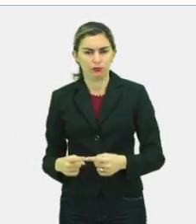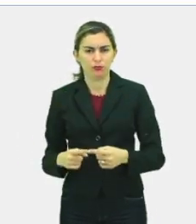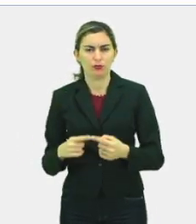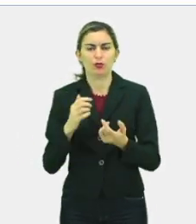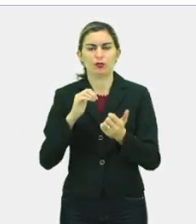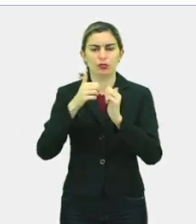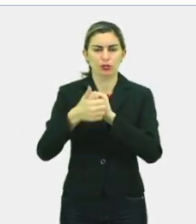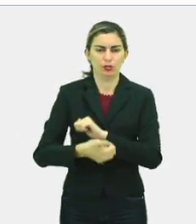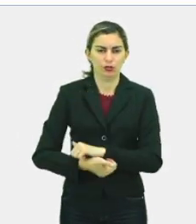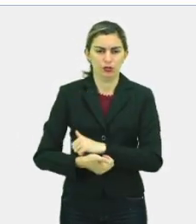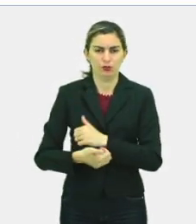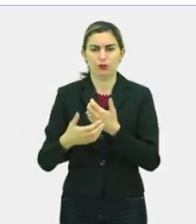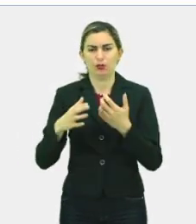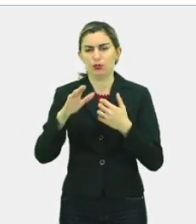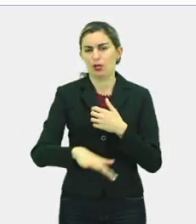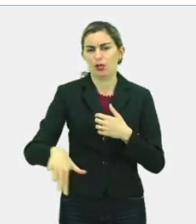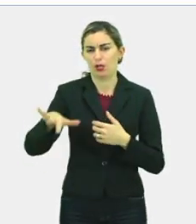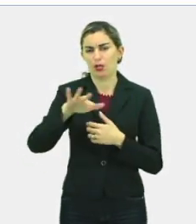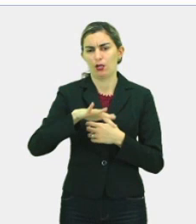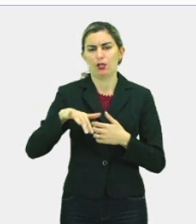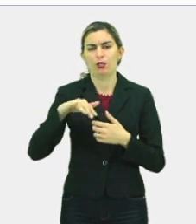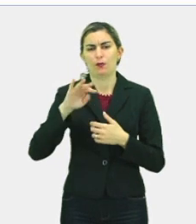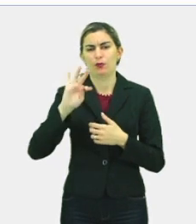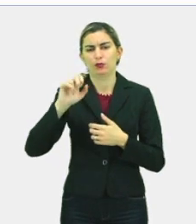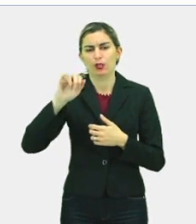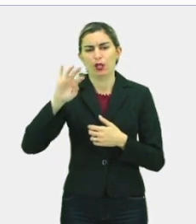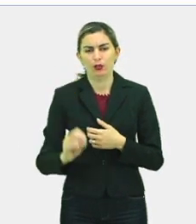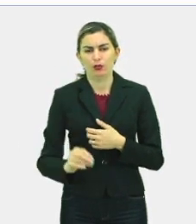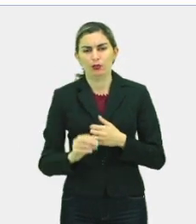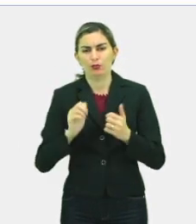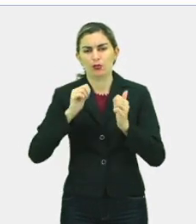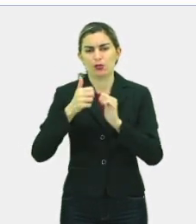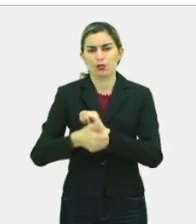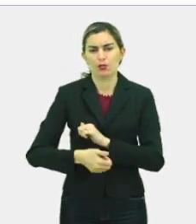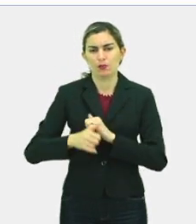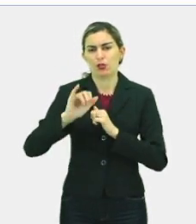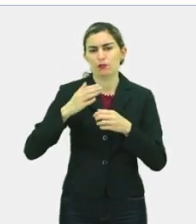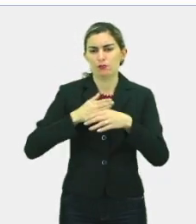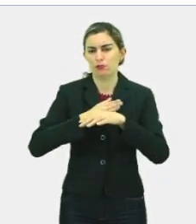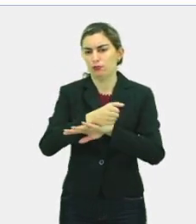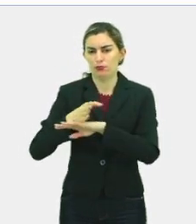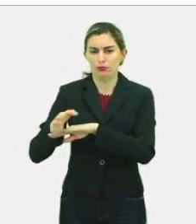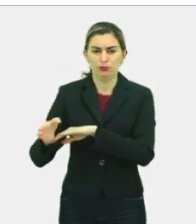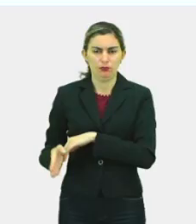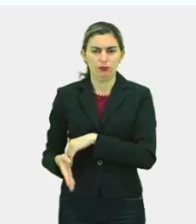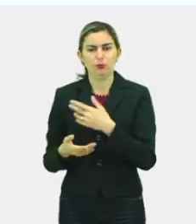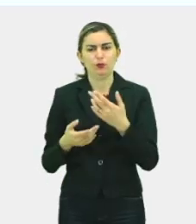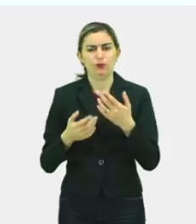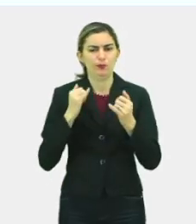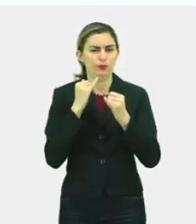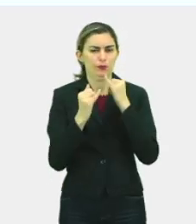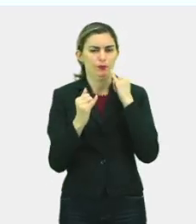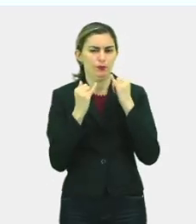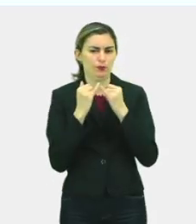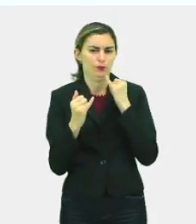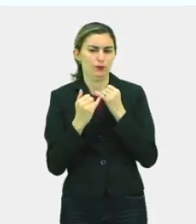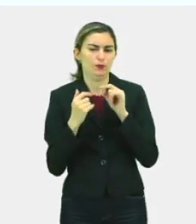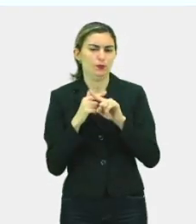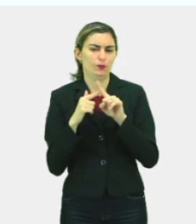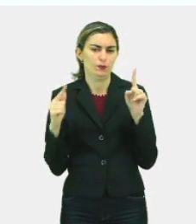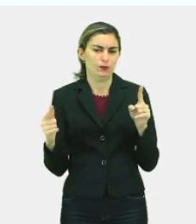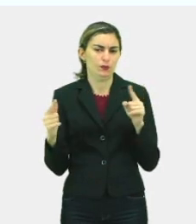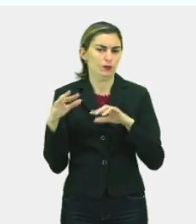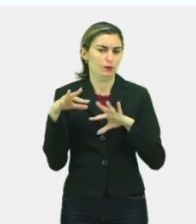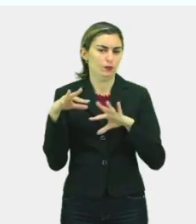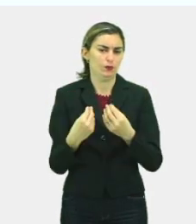técnico-combinatórios, esportes de campo e taco e esportes de invasão, né? Então se parecem, mas